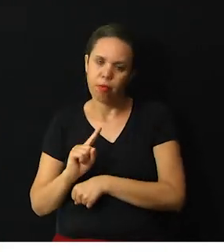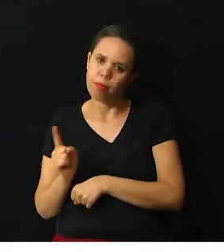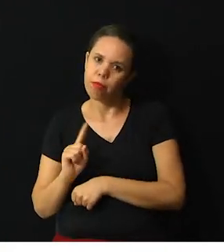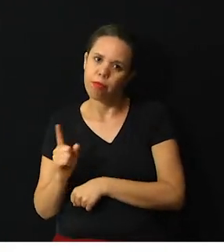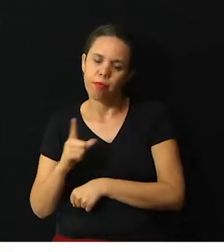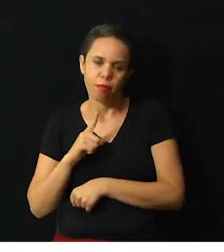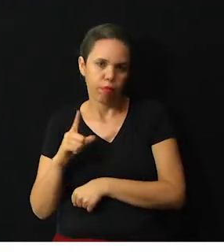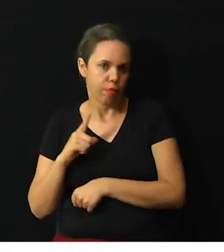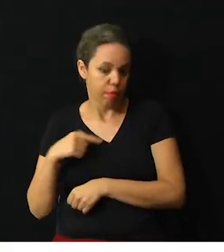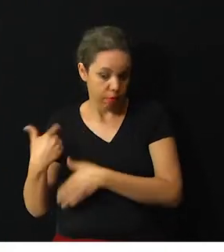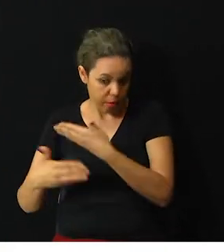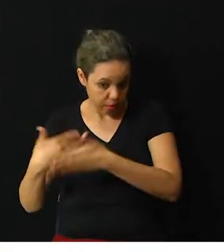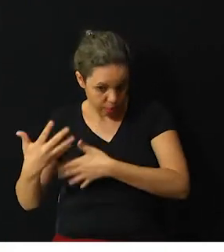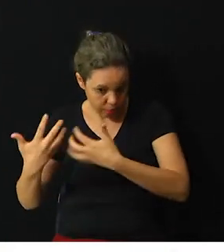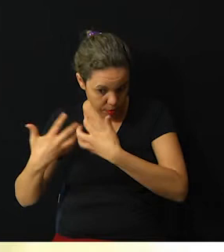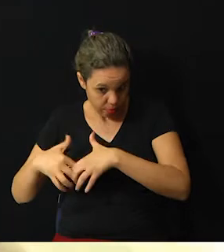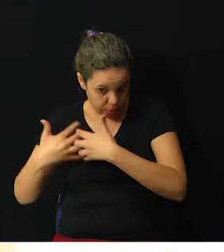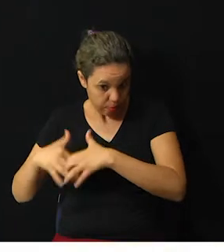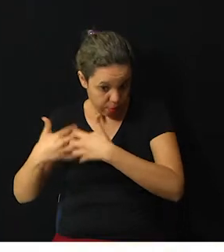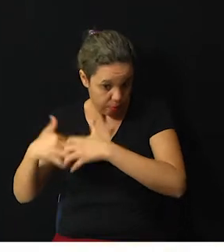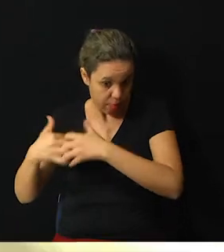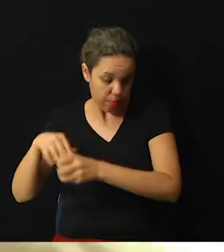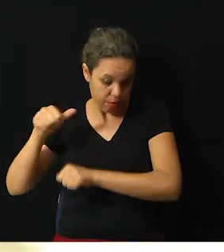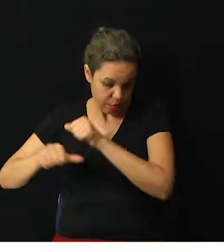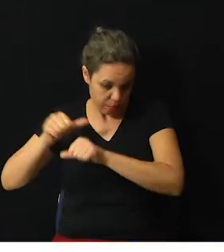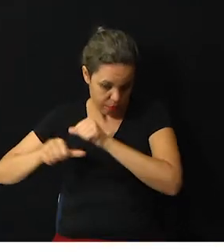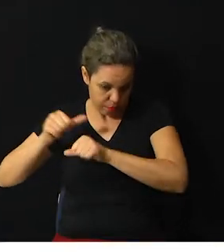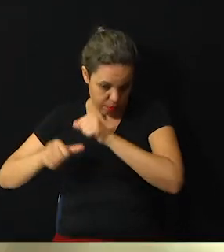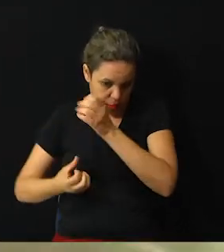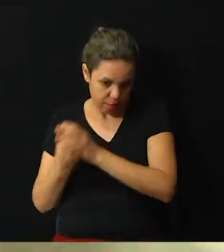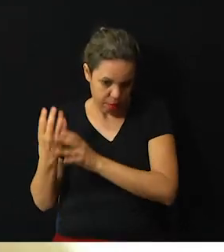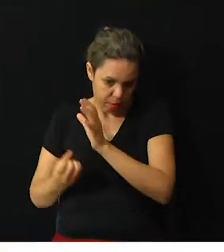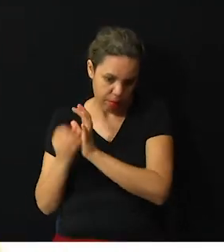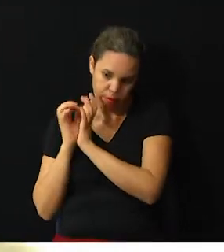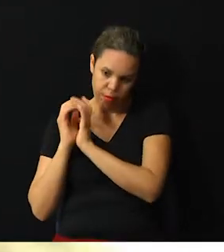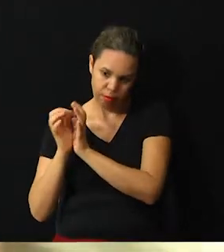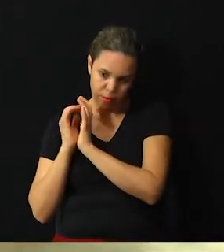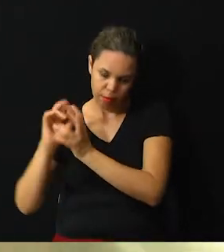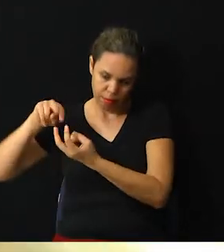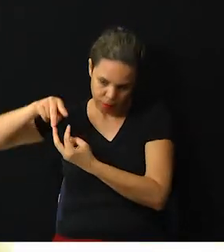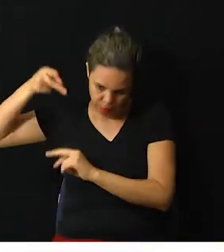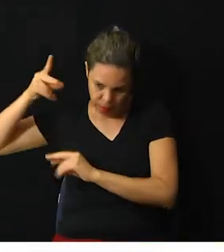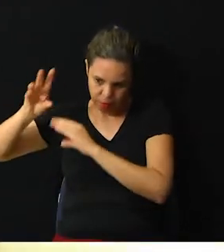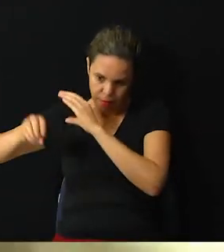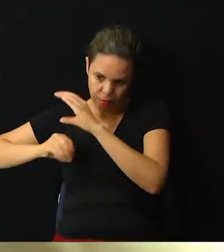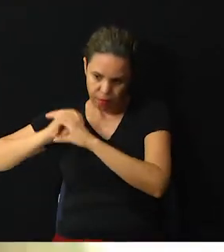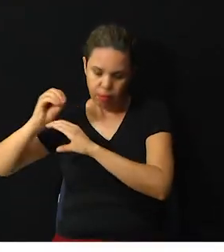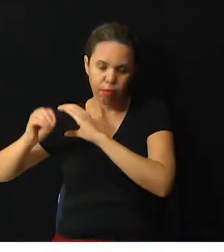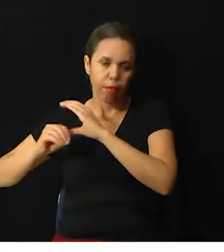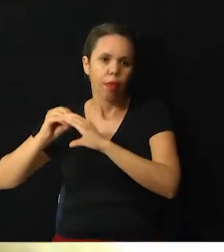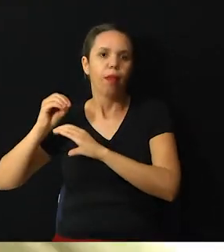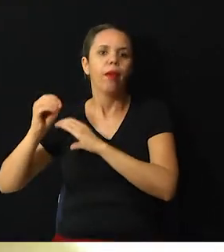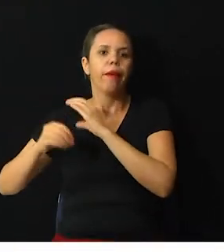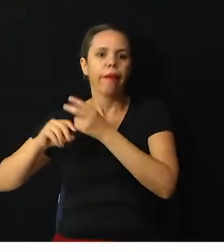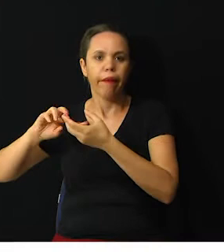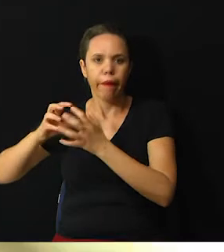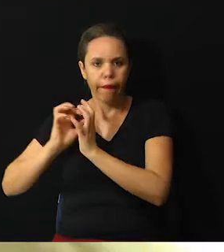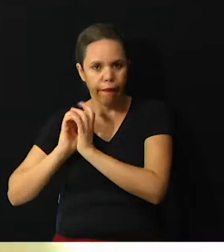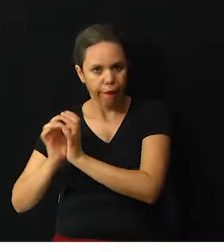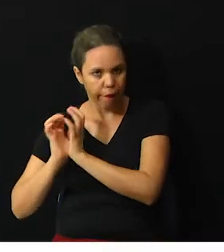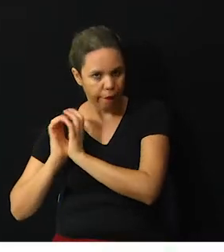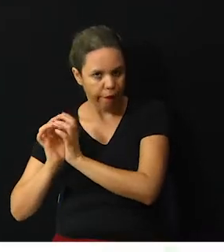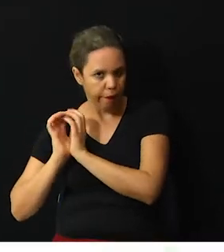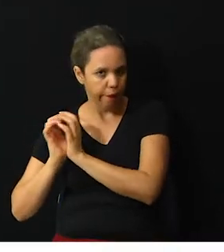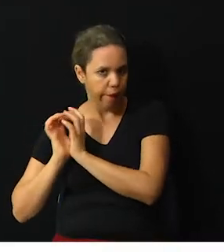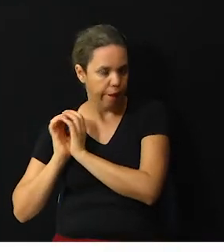né? Existe um constante fluxo de renovação e criação de células e transporte de substâncias entre os